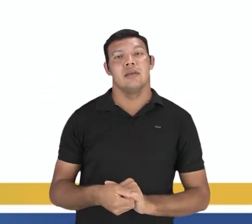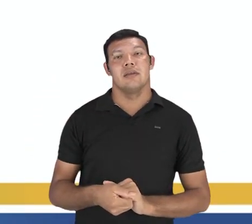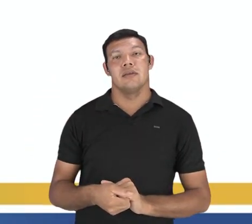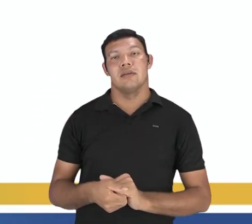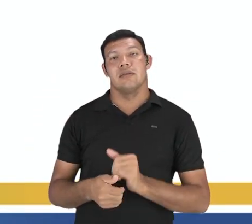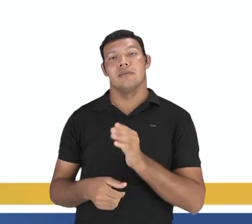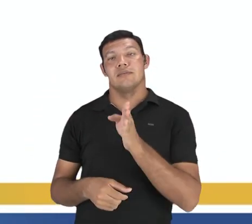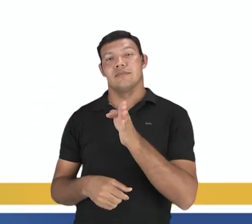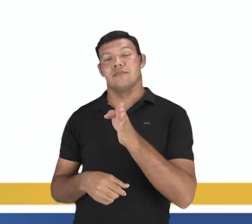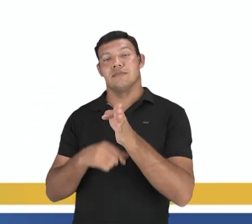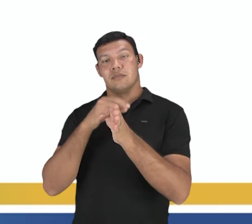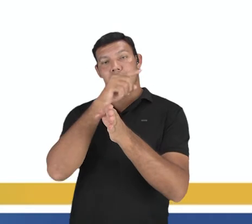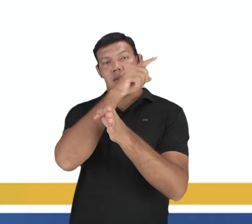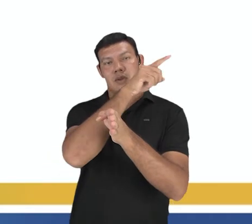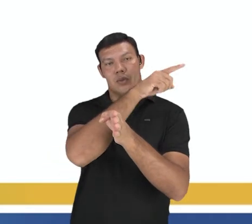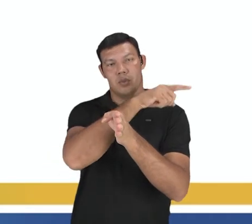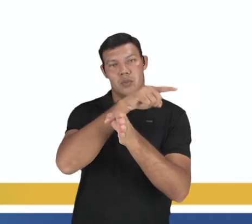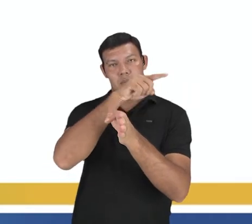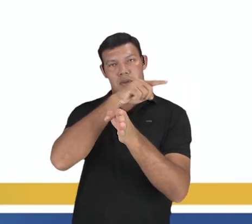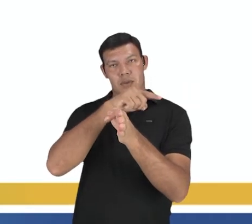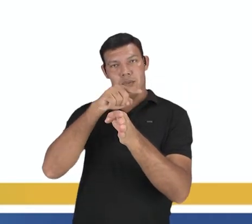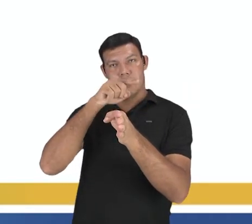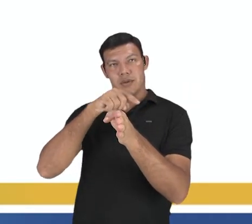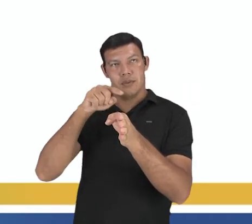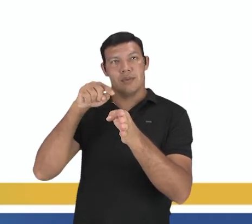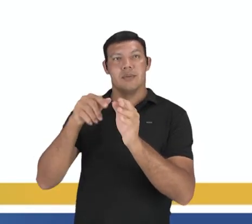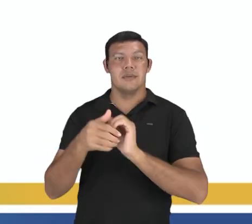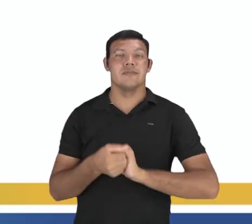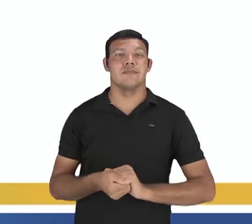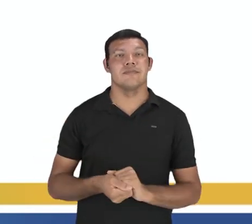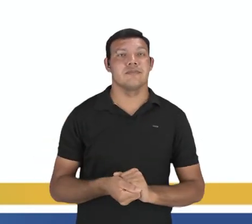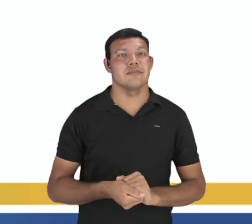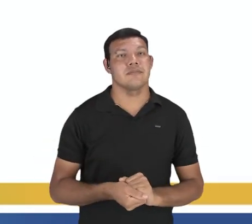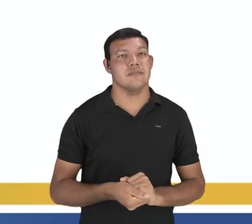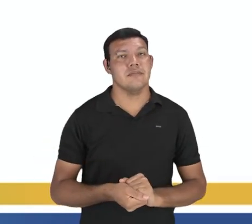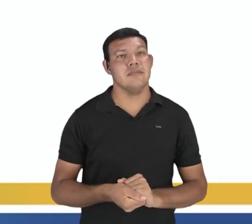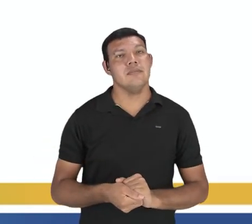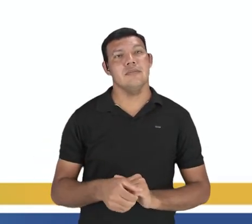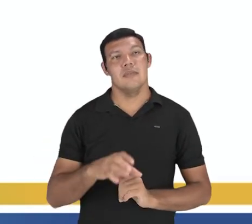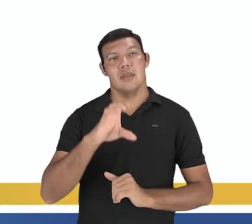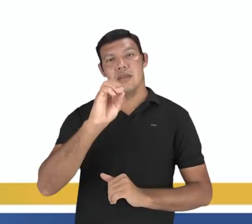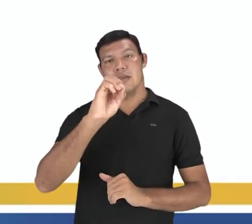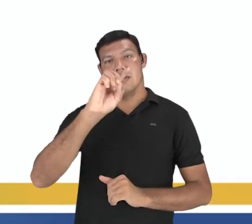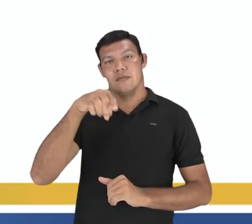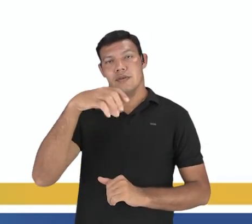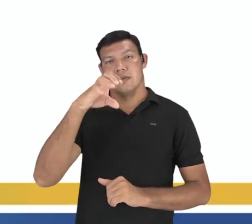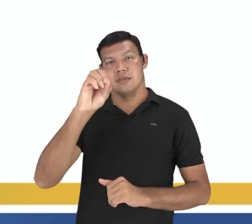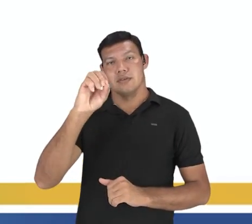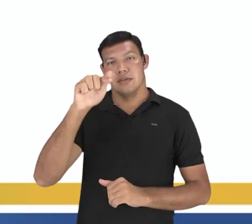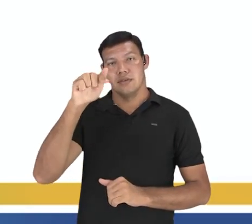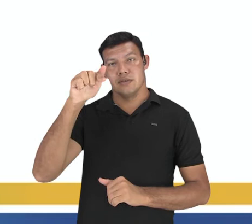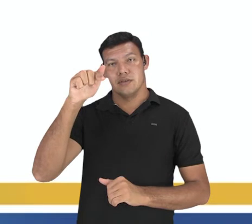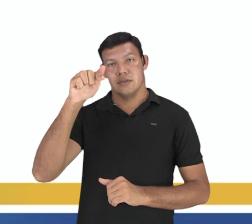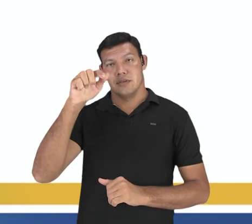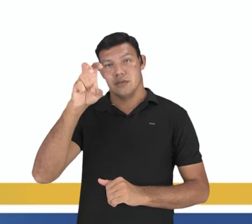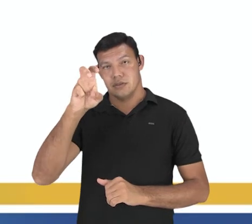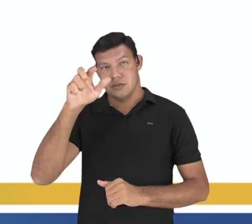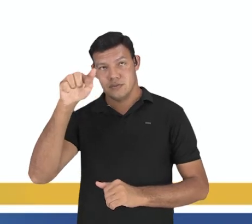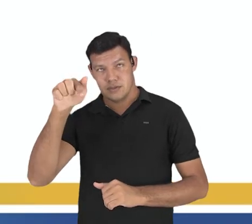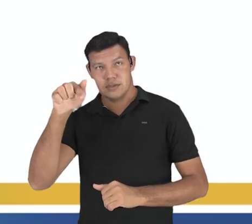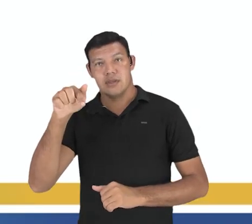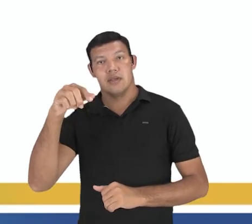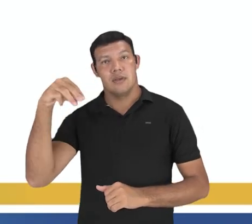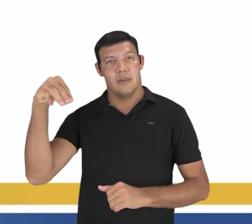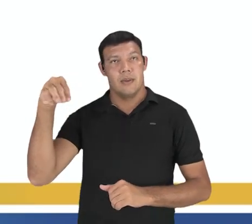ando três casinhas para a esquerda então vou fazer uma divisão e virou 0,057 metros que horas transformar 32